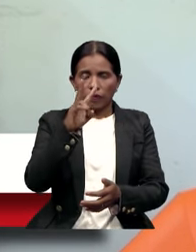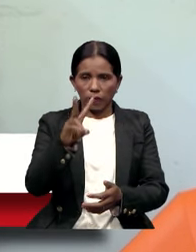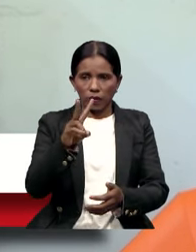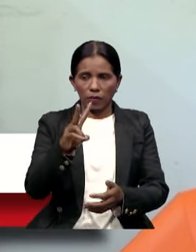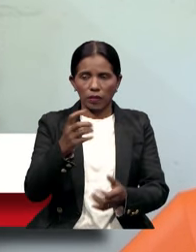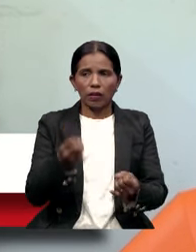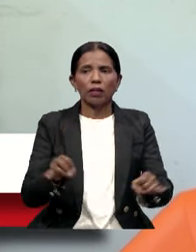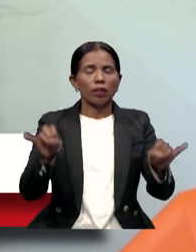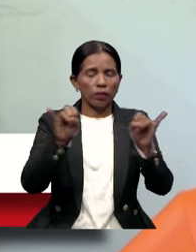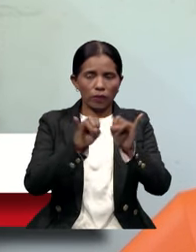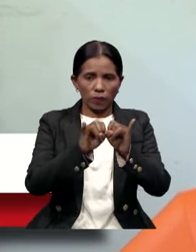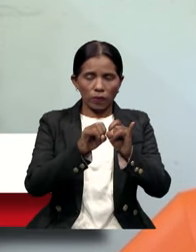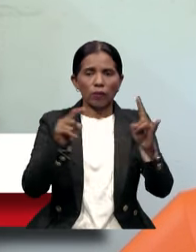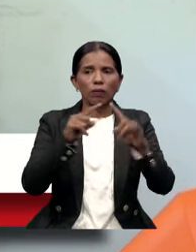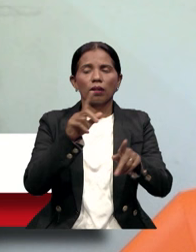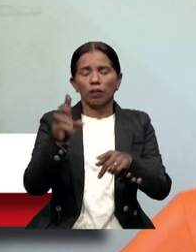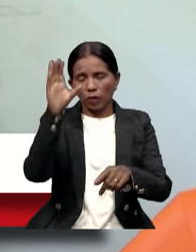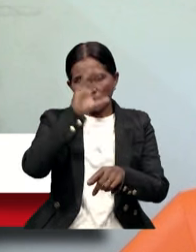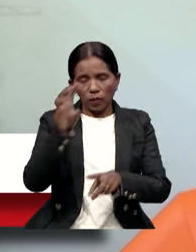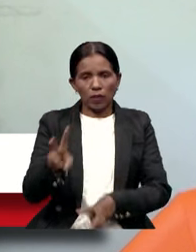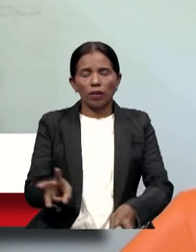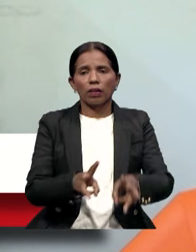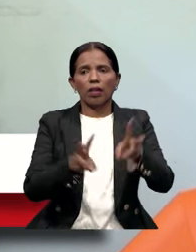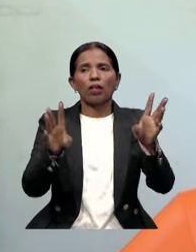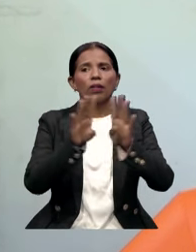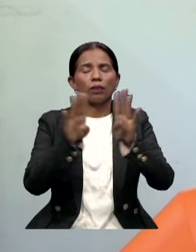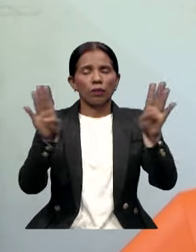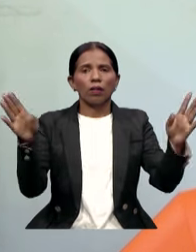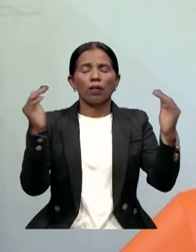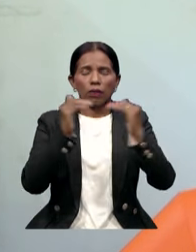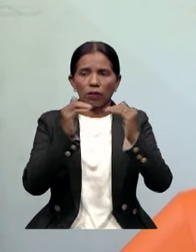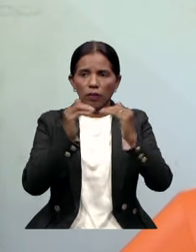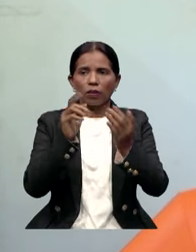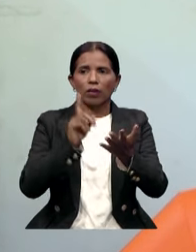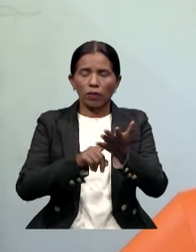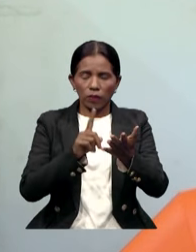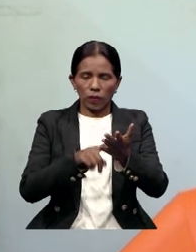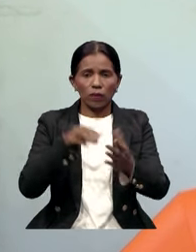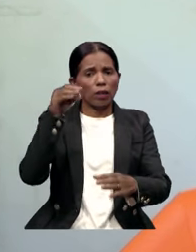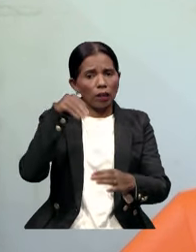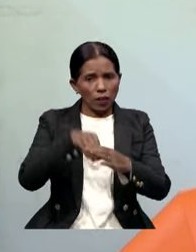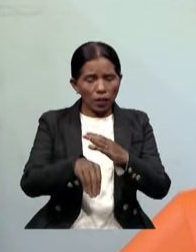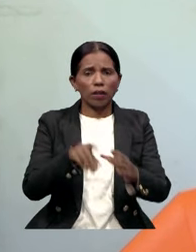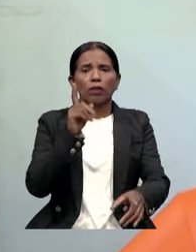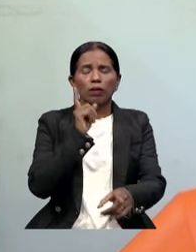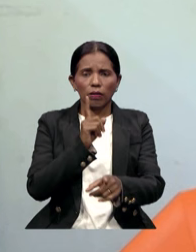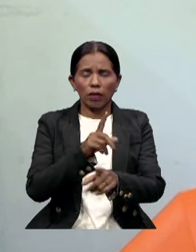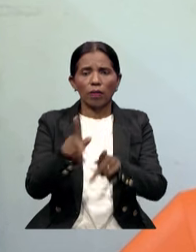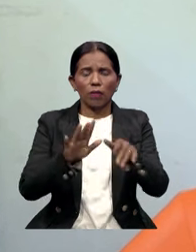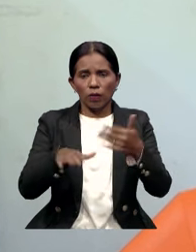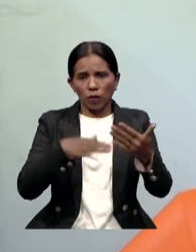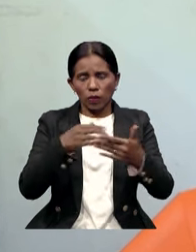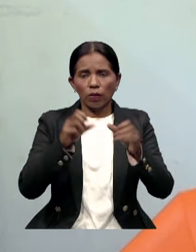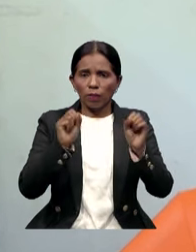Instituto de Baida né atu buka dala no insa loke diálogo discussão no beclea no aberta atu MBL